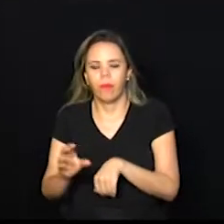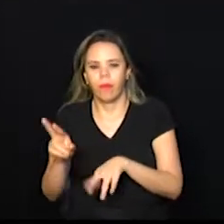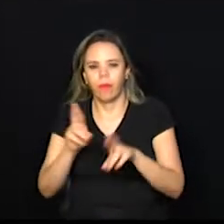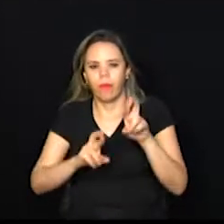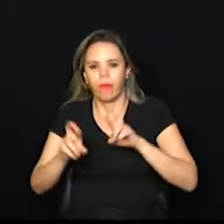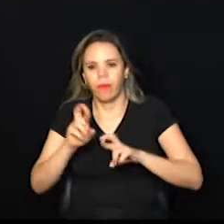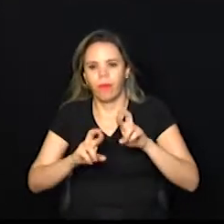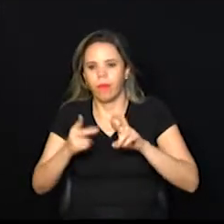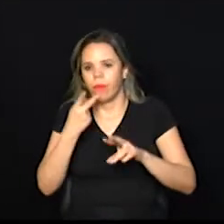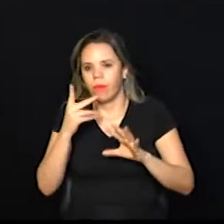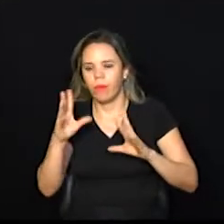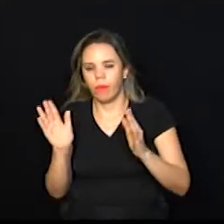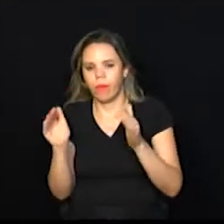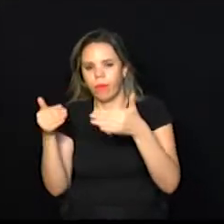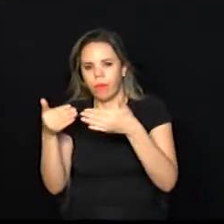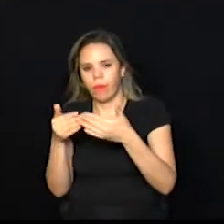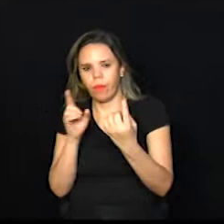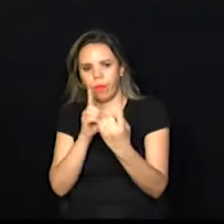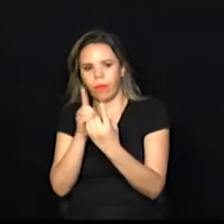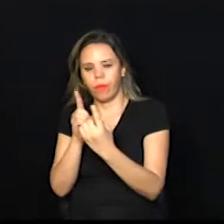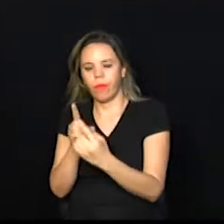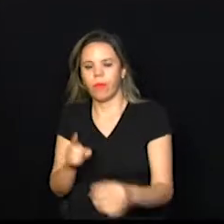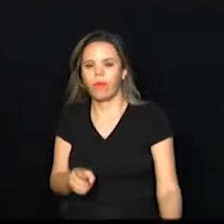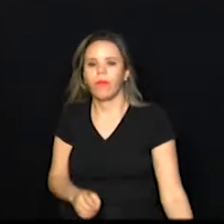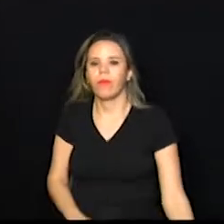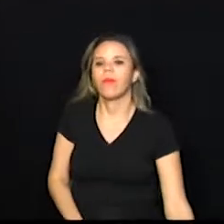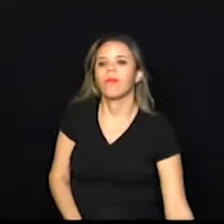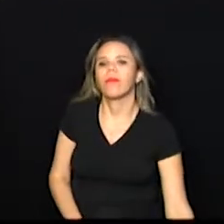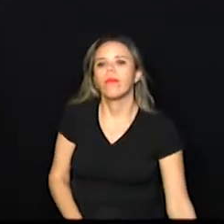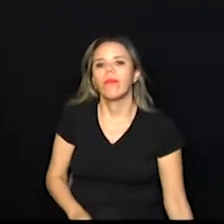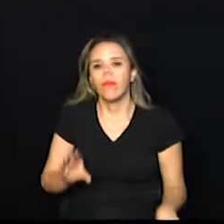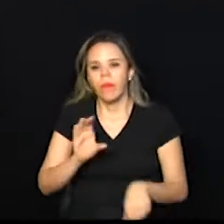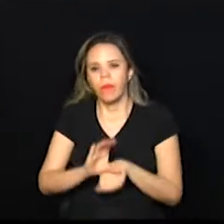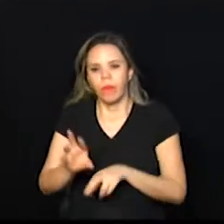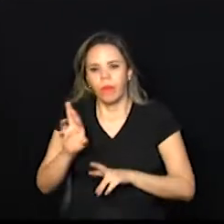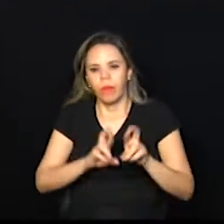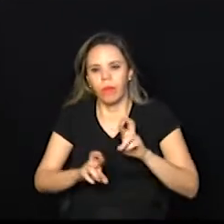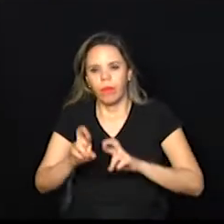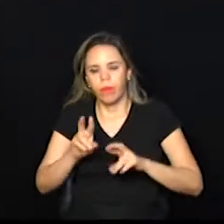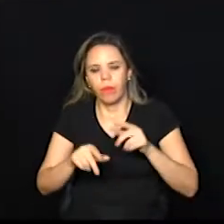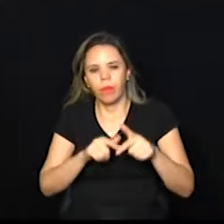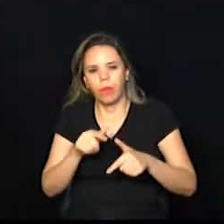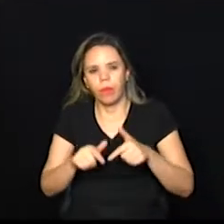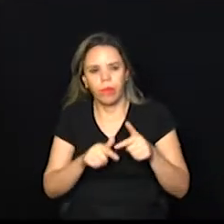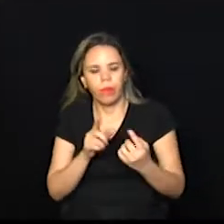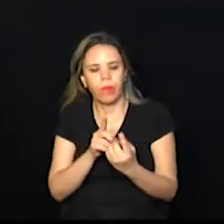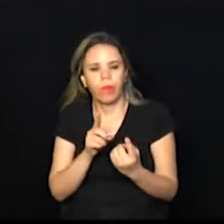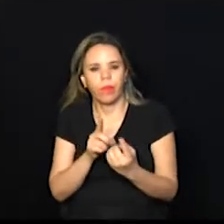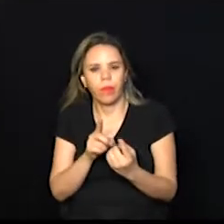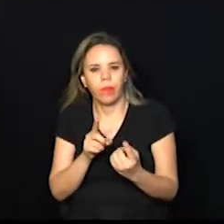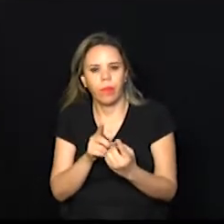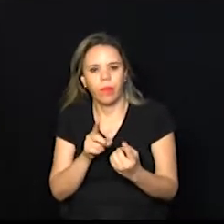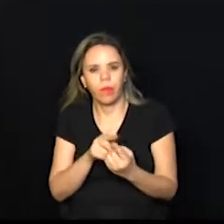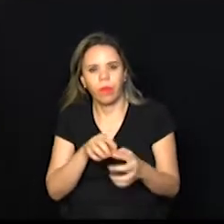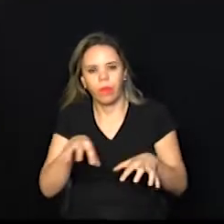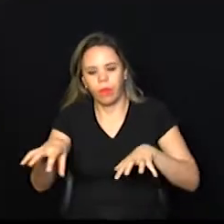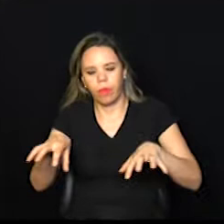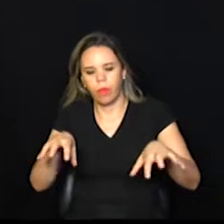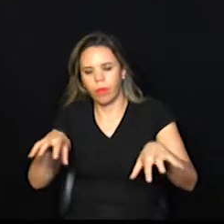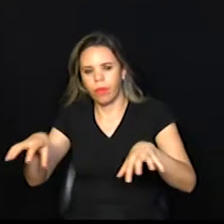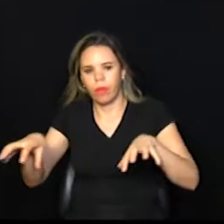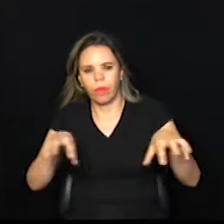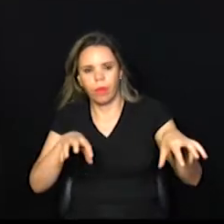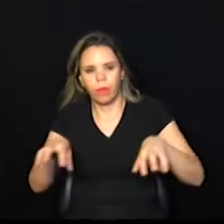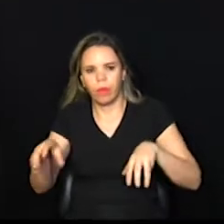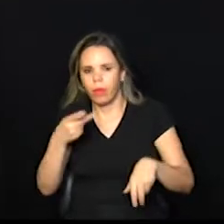falando tudo muito voltada para os serviços, tá? Capacitação e supervisão dos serviços, A questão da intersetorialidade, e aí a gente vai